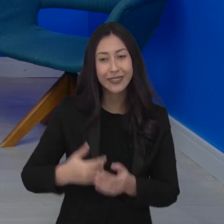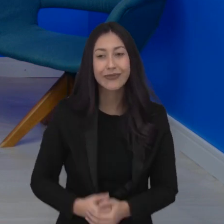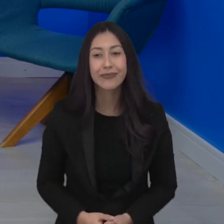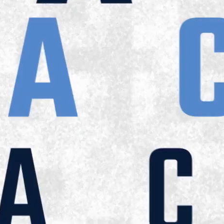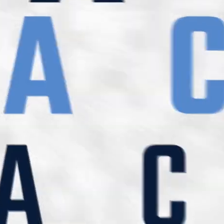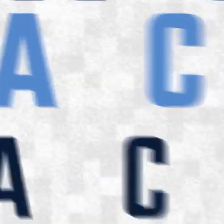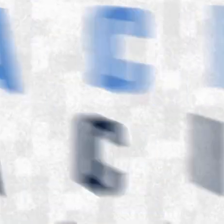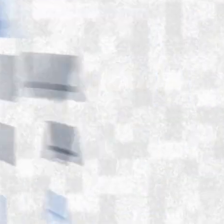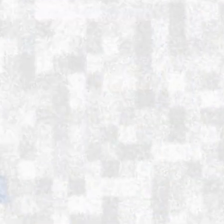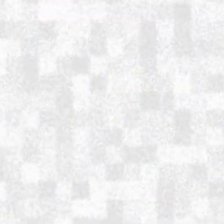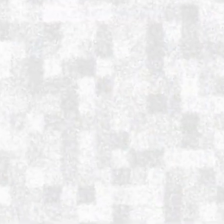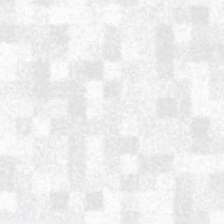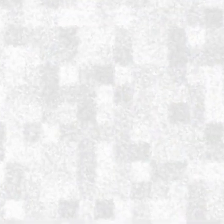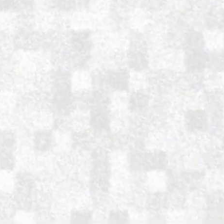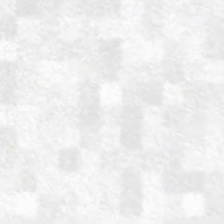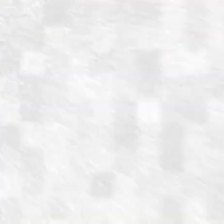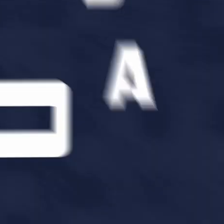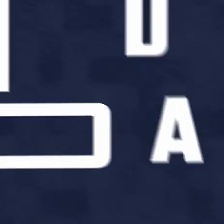começando.